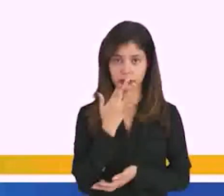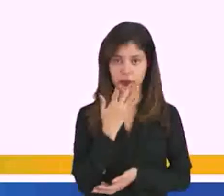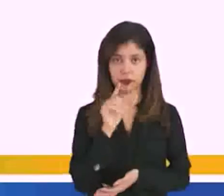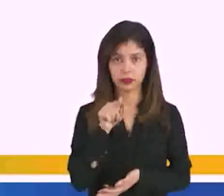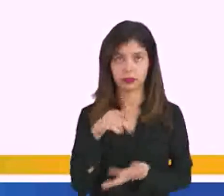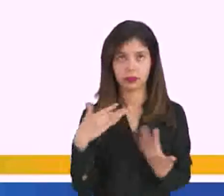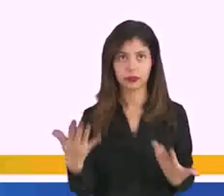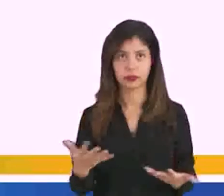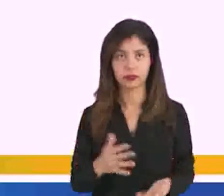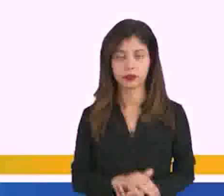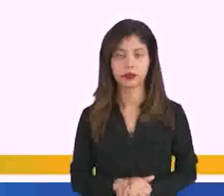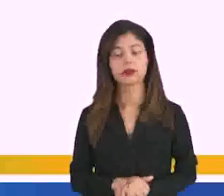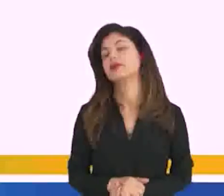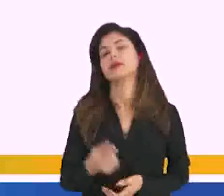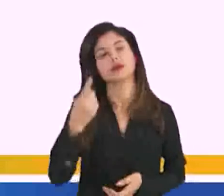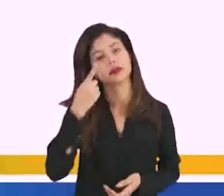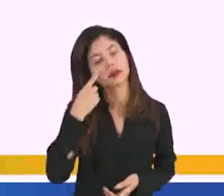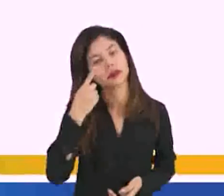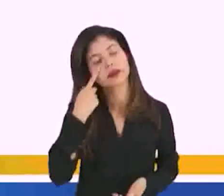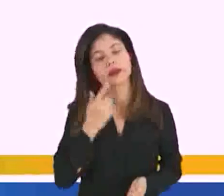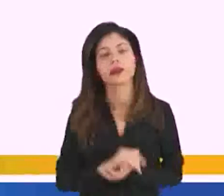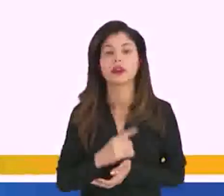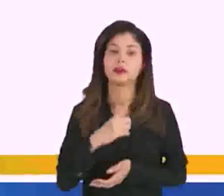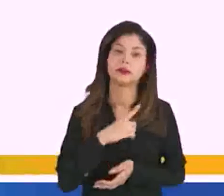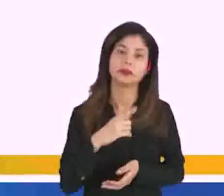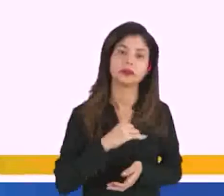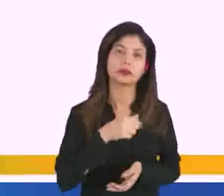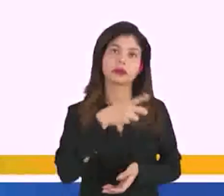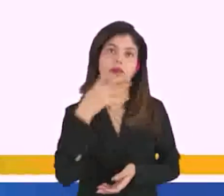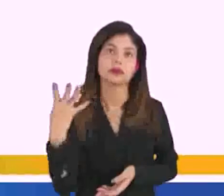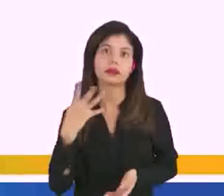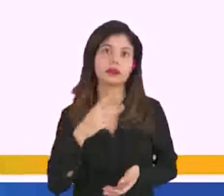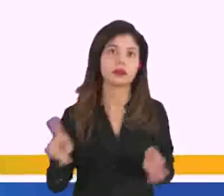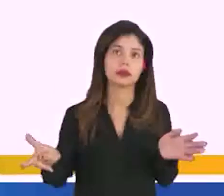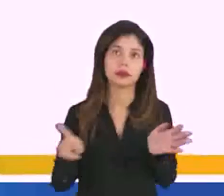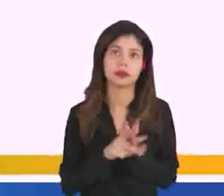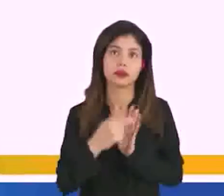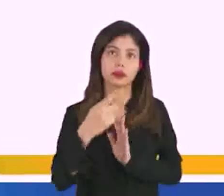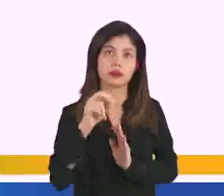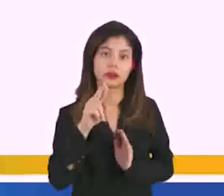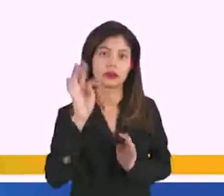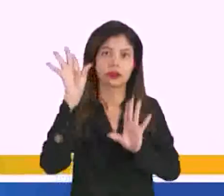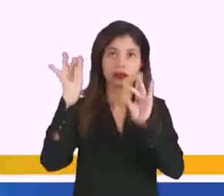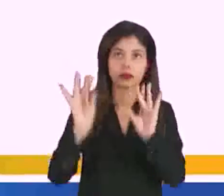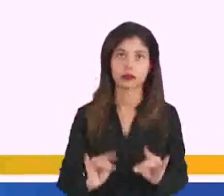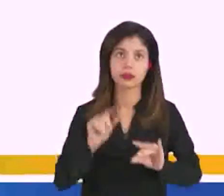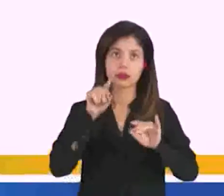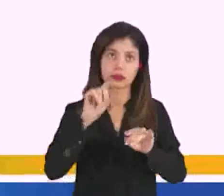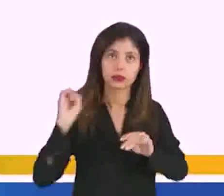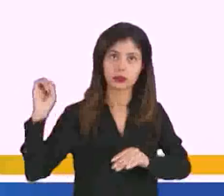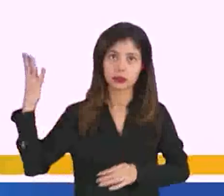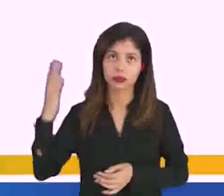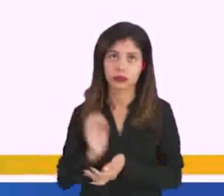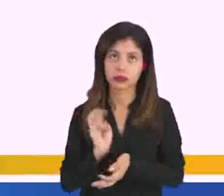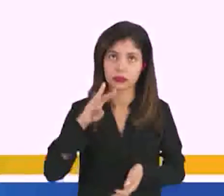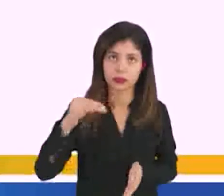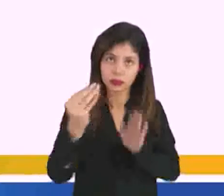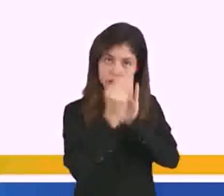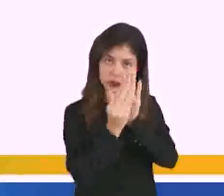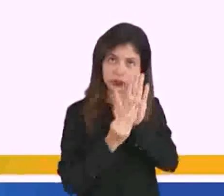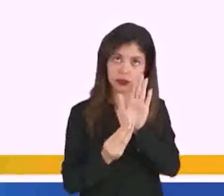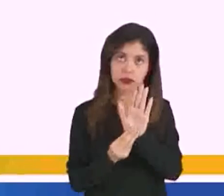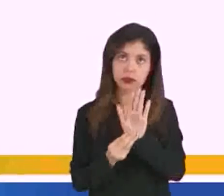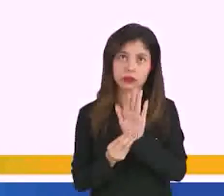desse time. Então, observe que nós temos aí uma quantidade par de termos, certo? Então, nesse caso, a